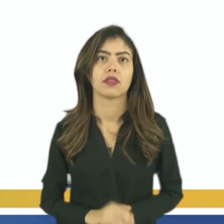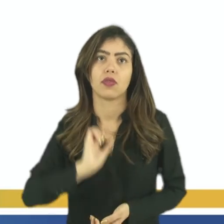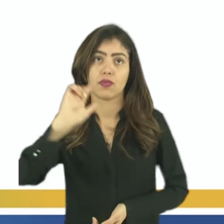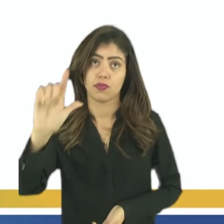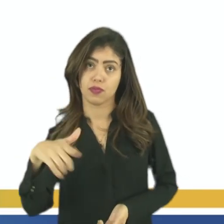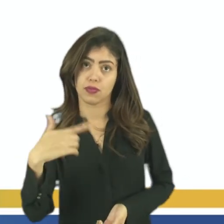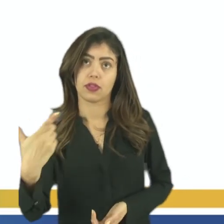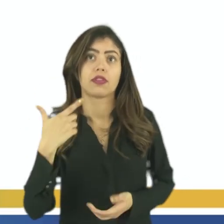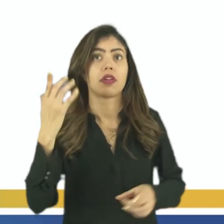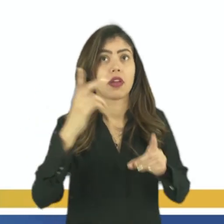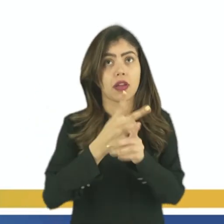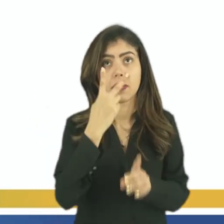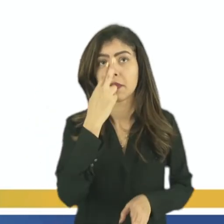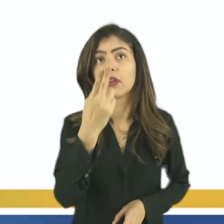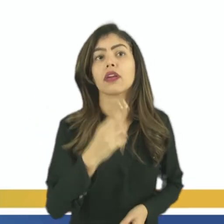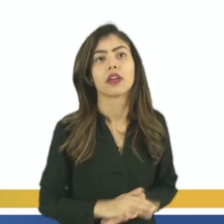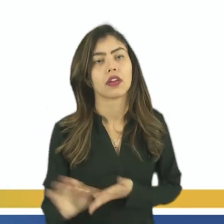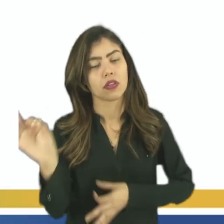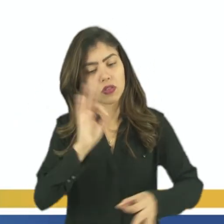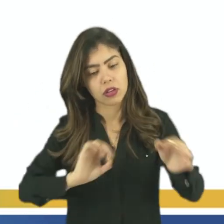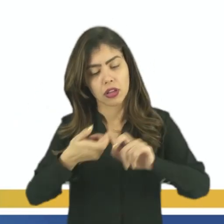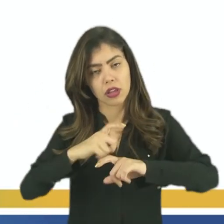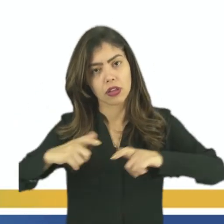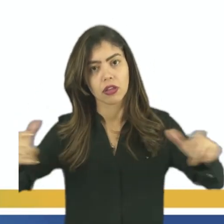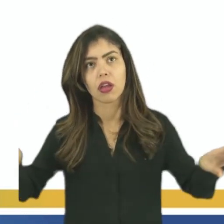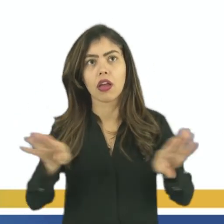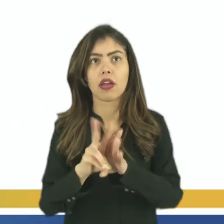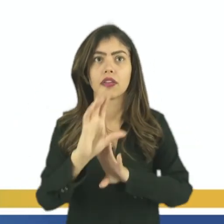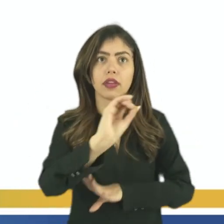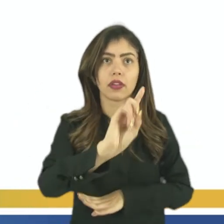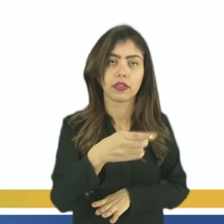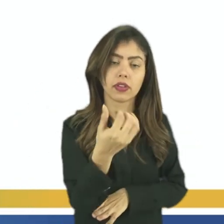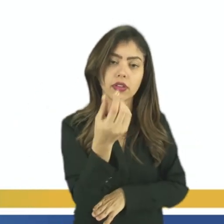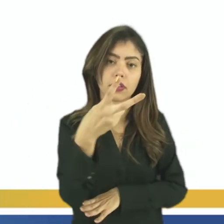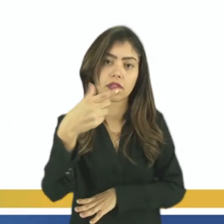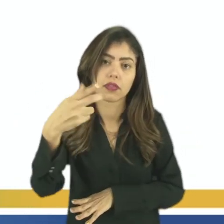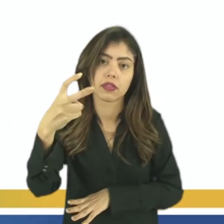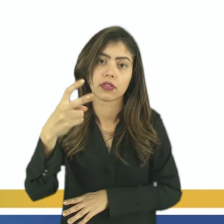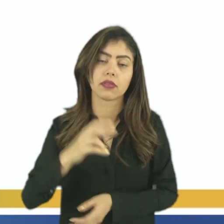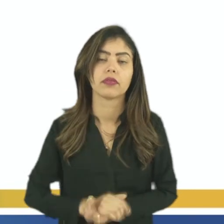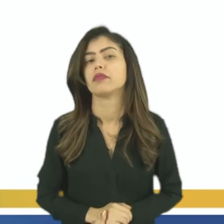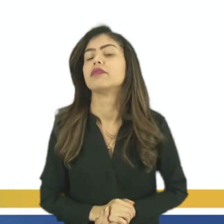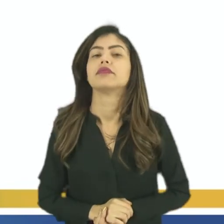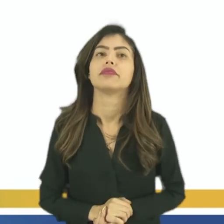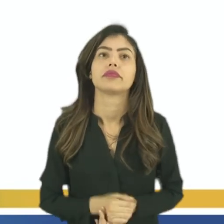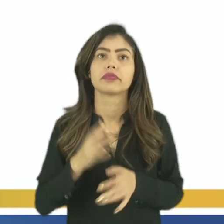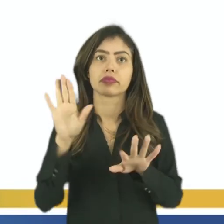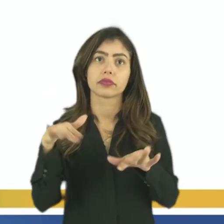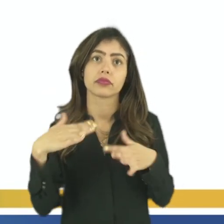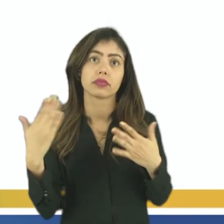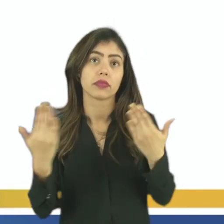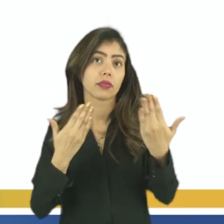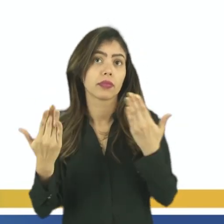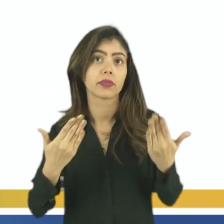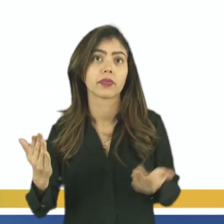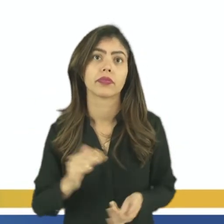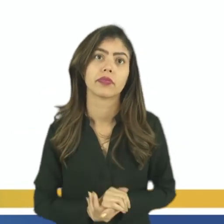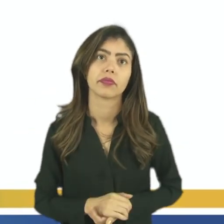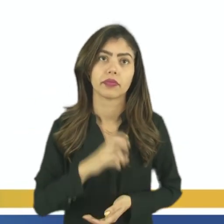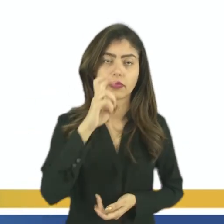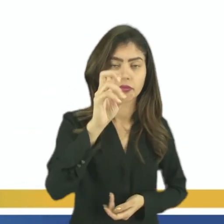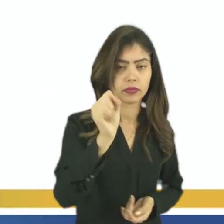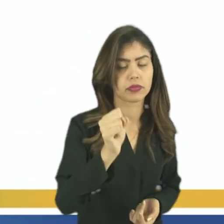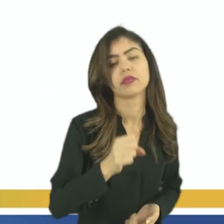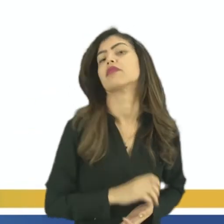próximo número que vai aparecer em ordem de crescimento vai ser 0,625 qual é a fração associada a ele